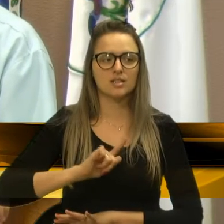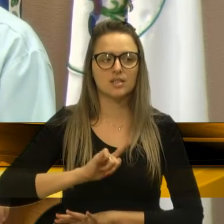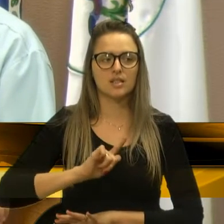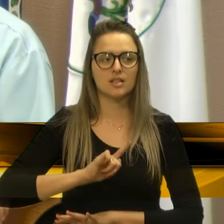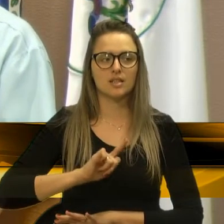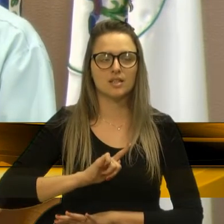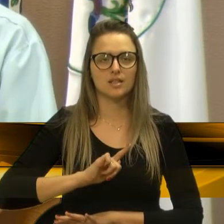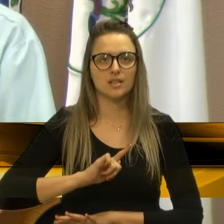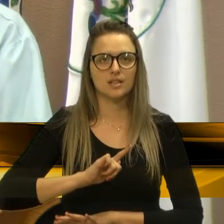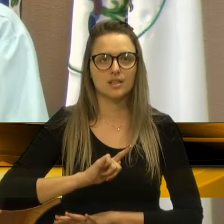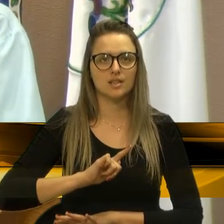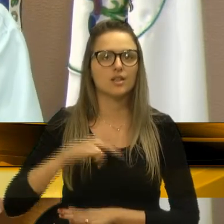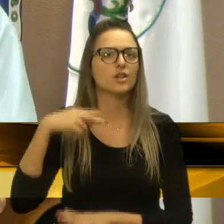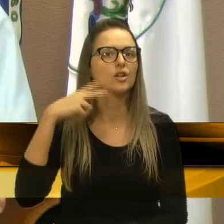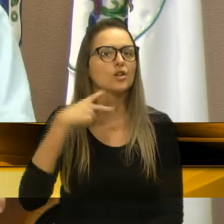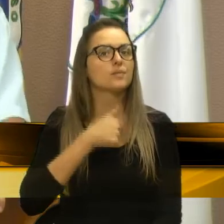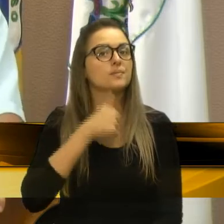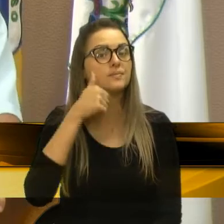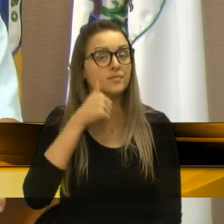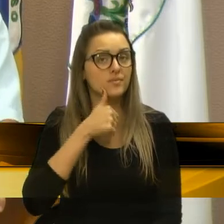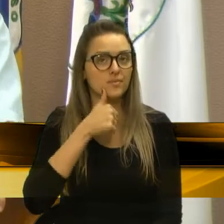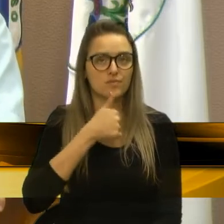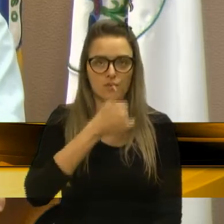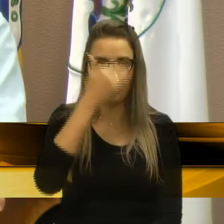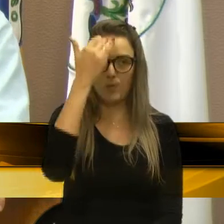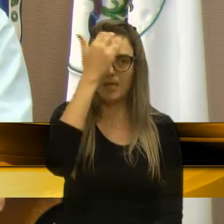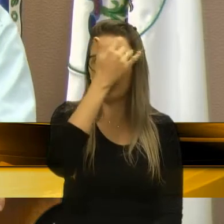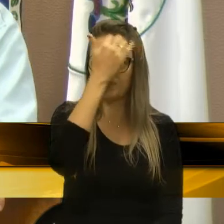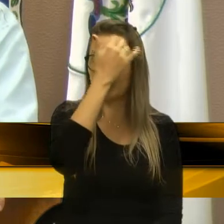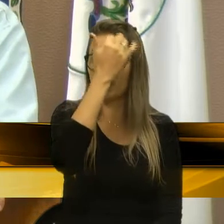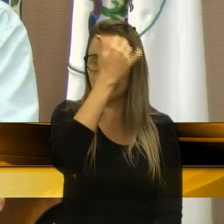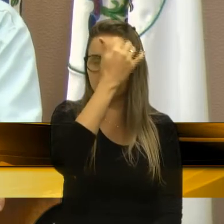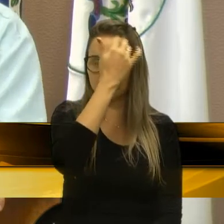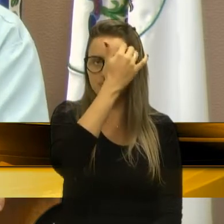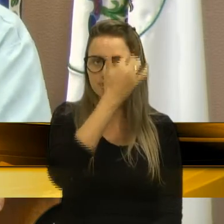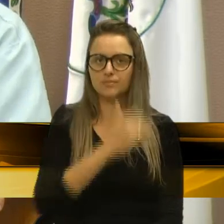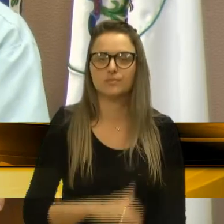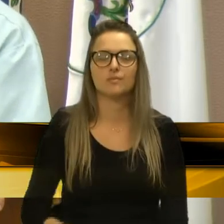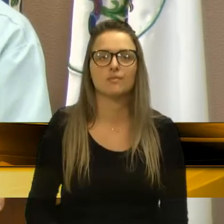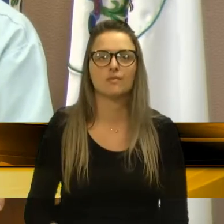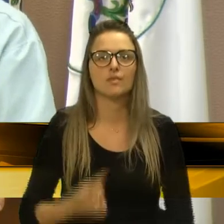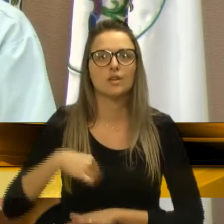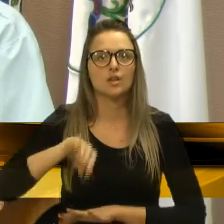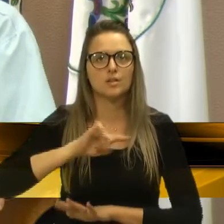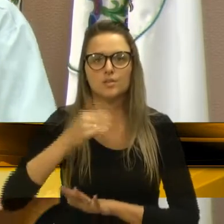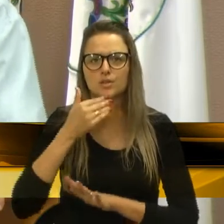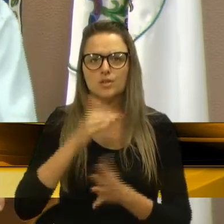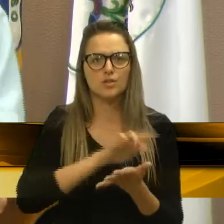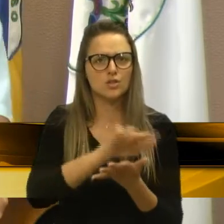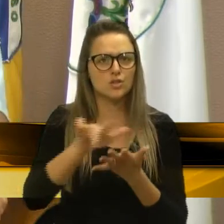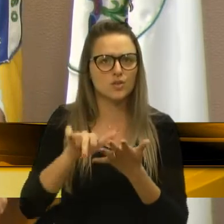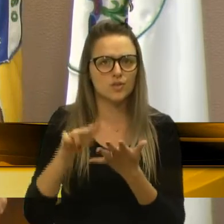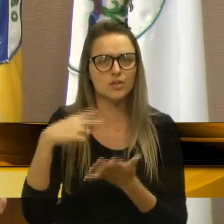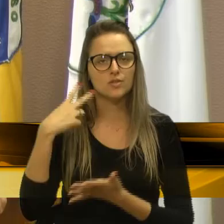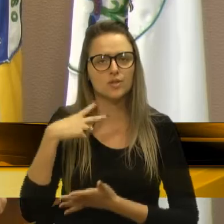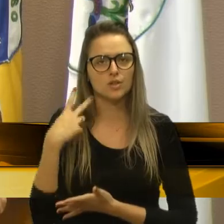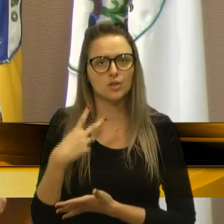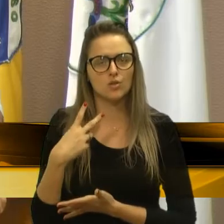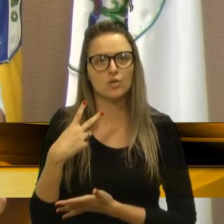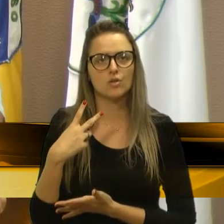resultados vereador nadir ó gente sabe que você também está na frente de cobrando entretanto os vereadores danilo também